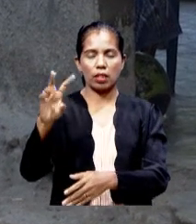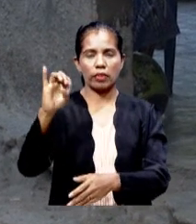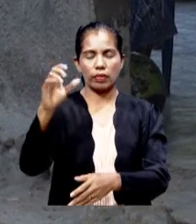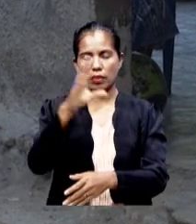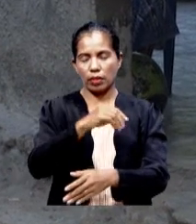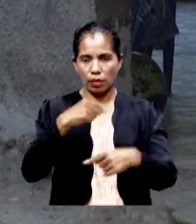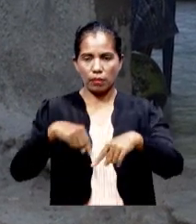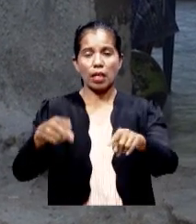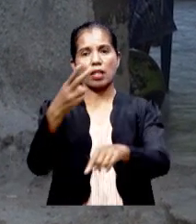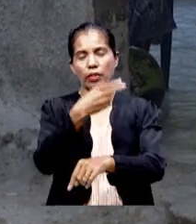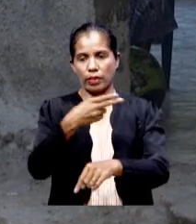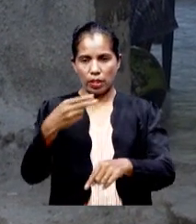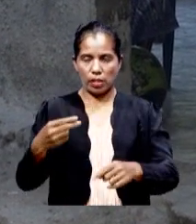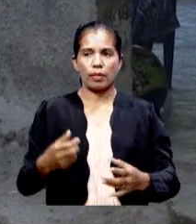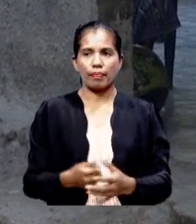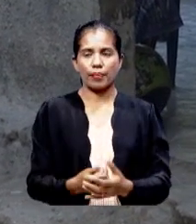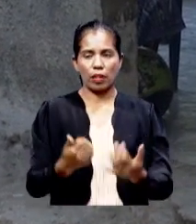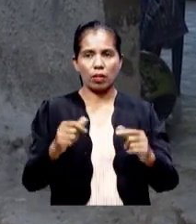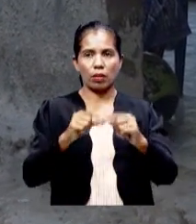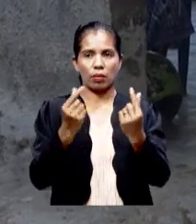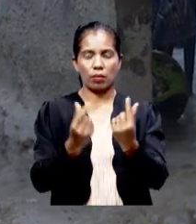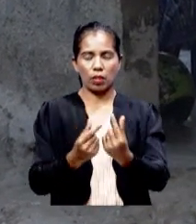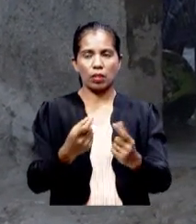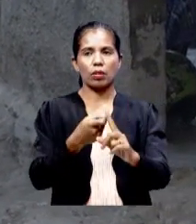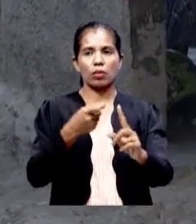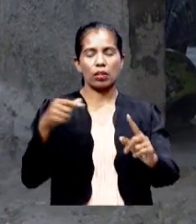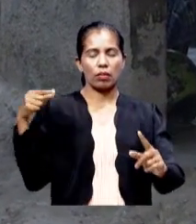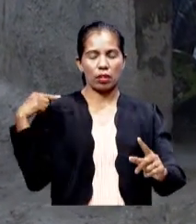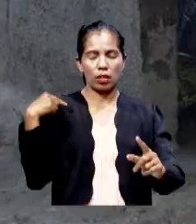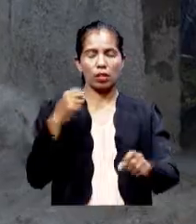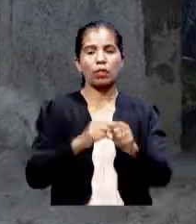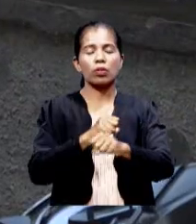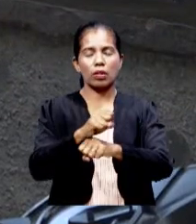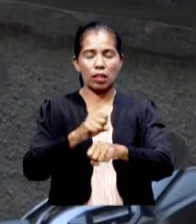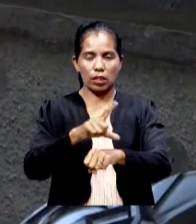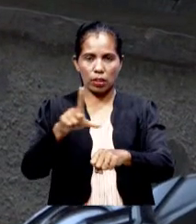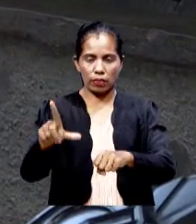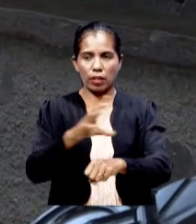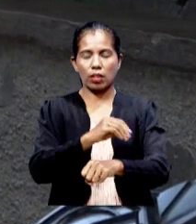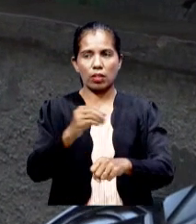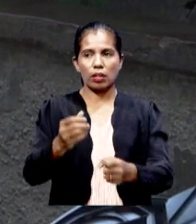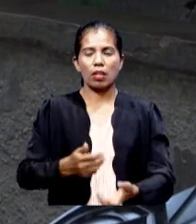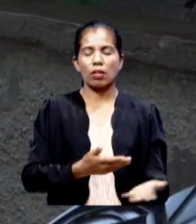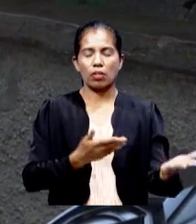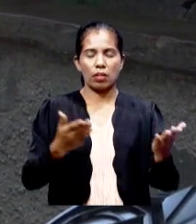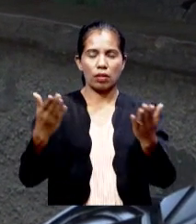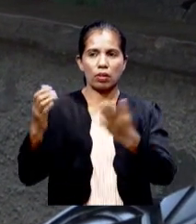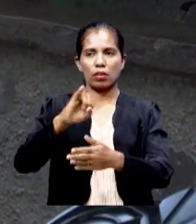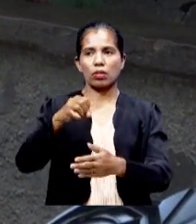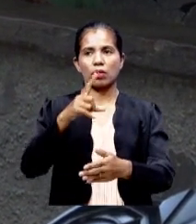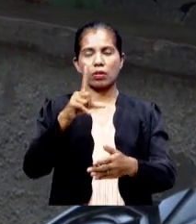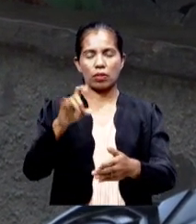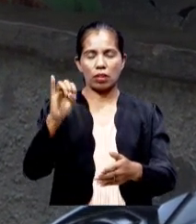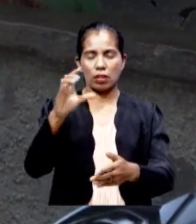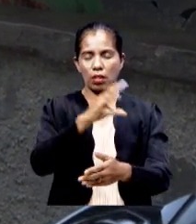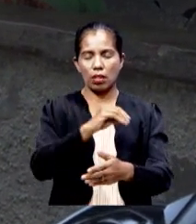Indonésia. No dadão, né, equipa ida husi Gabinete Sociedade Civil ajuda tula hela Lívia e Aman Julião, bamai ou de trata